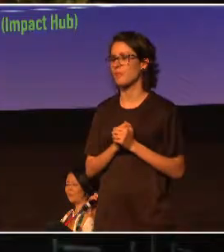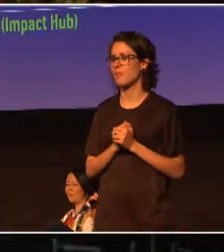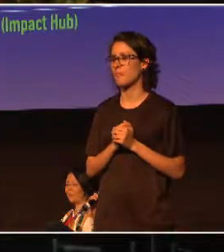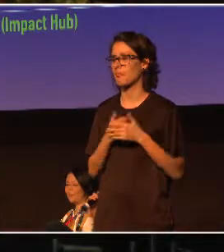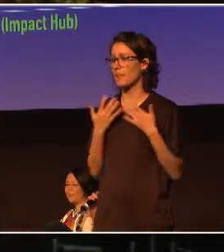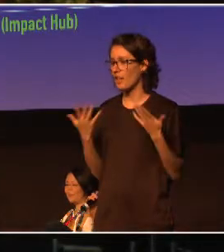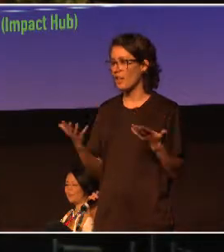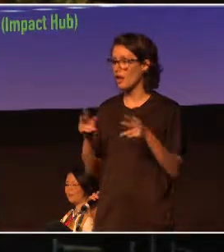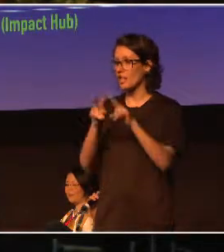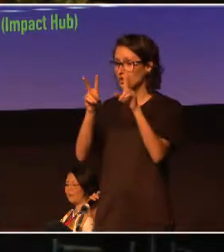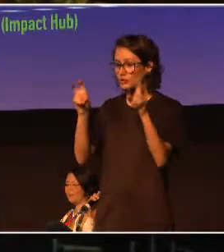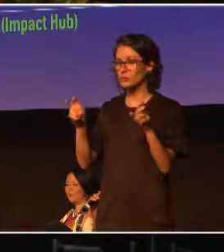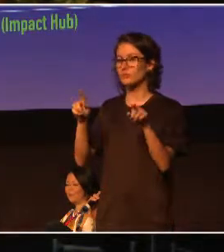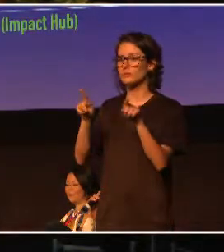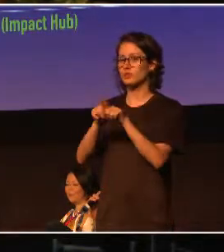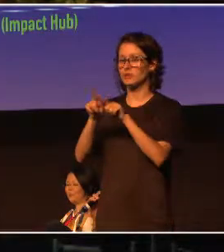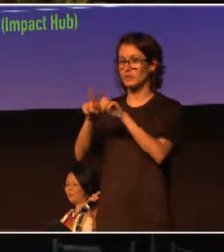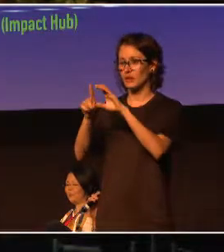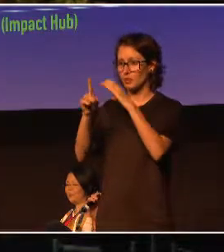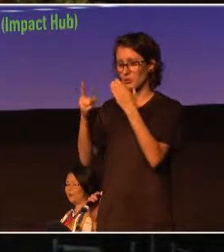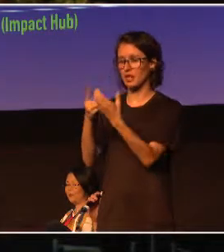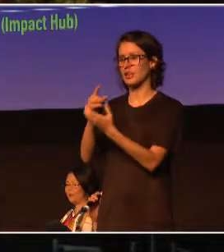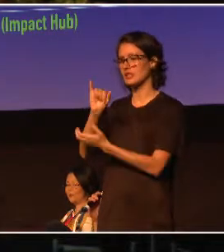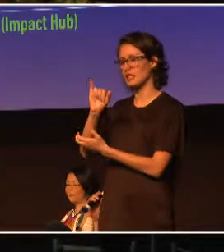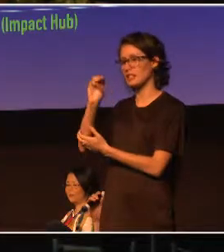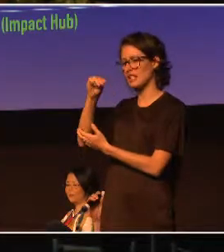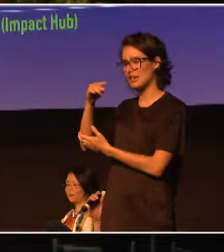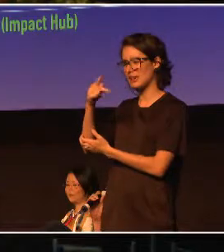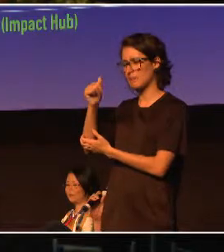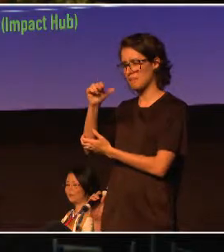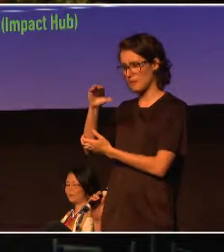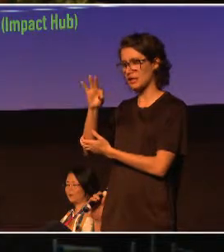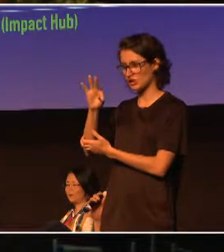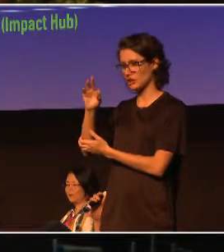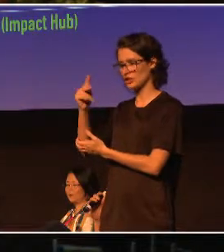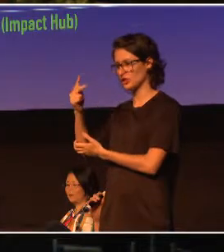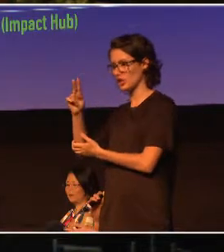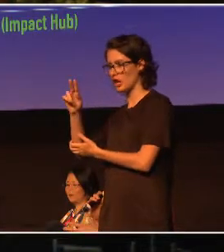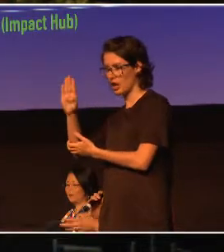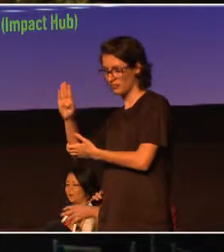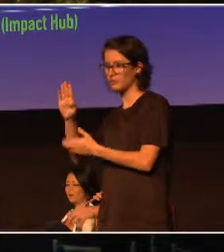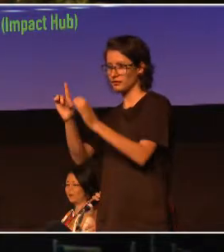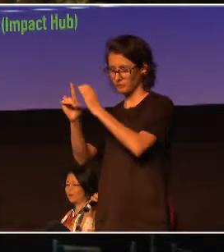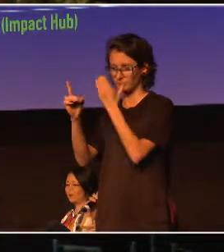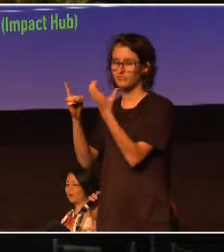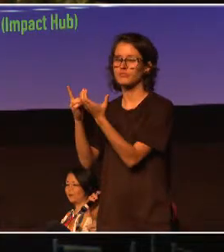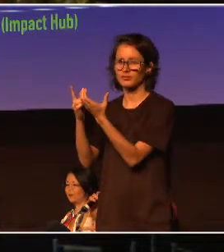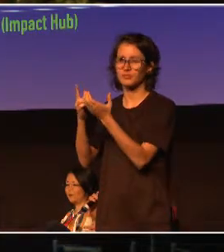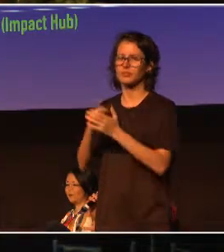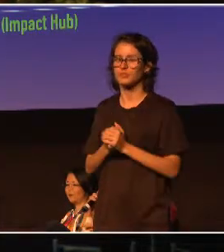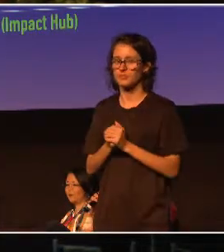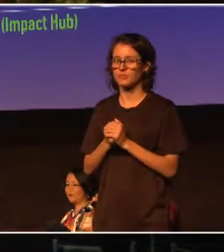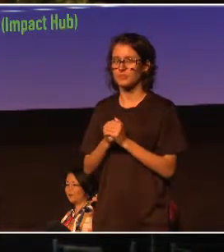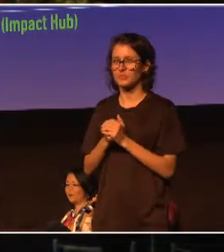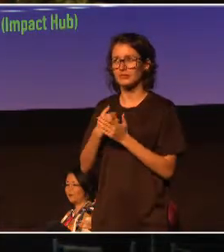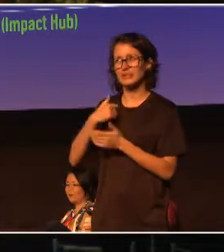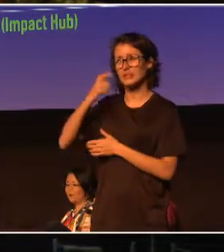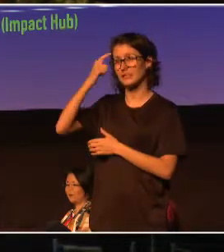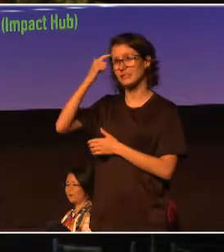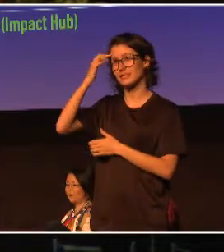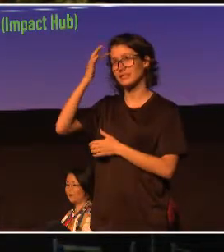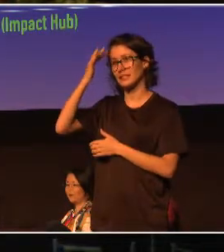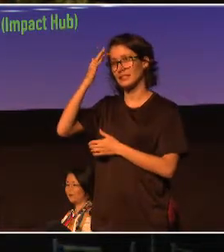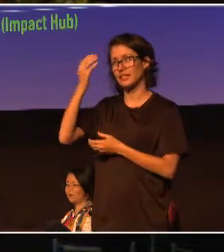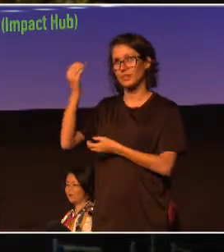Bom, sobre a comunidade do Impact Hub, acho que é difícil falar assim, né, quando eu fiquei pensando um pouco